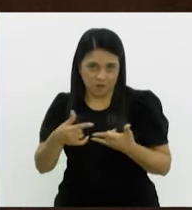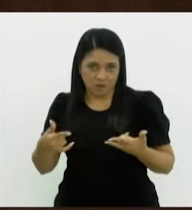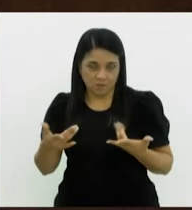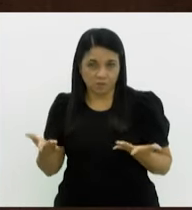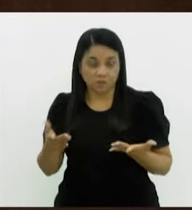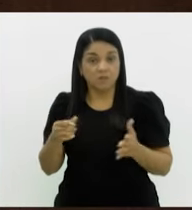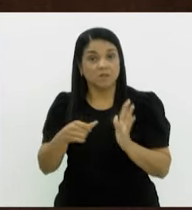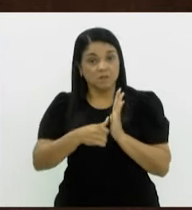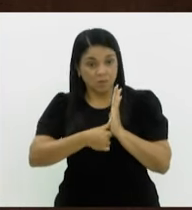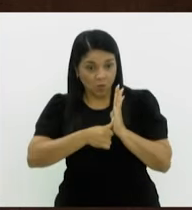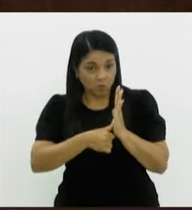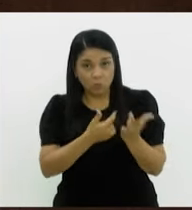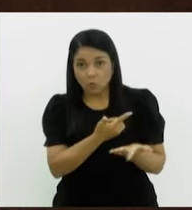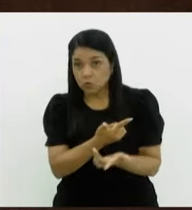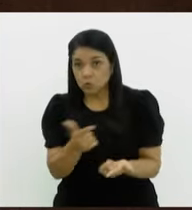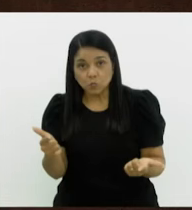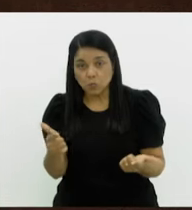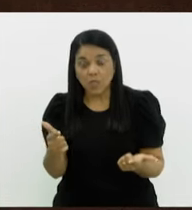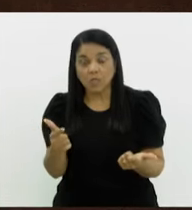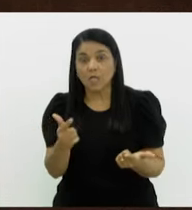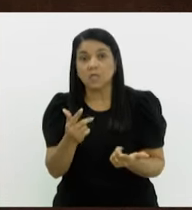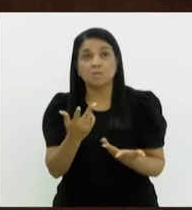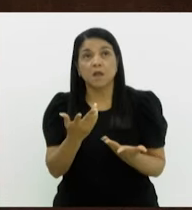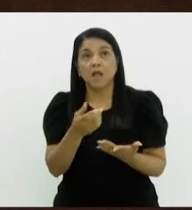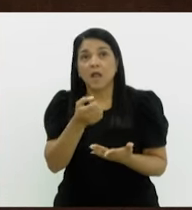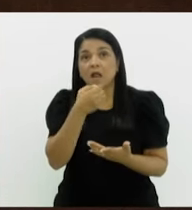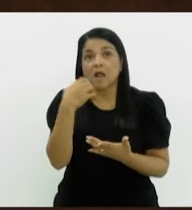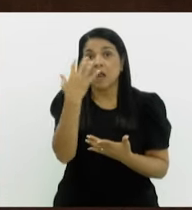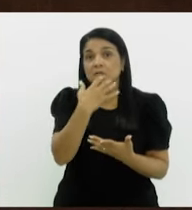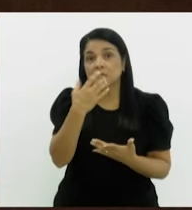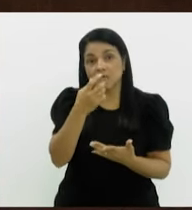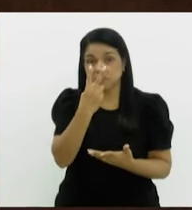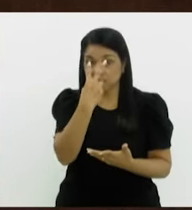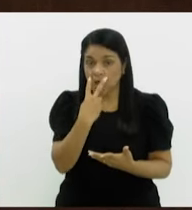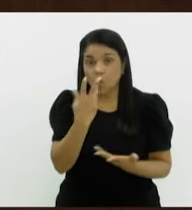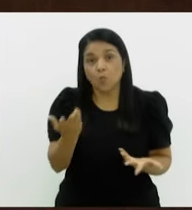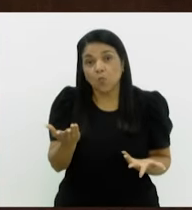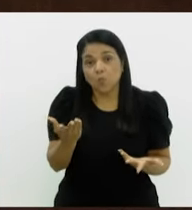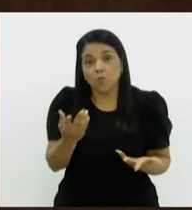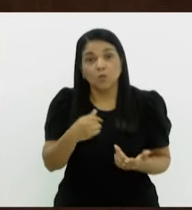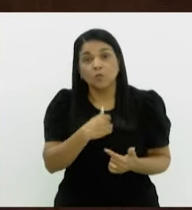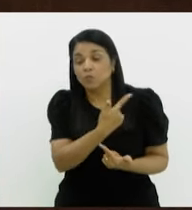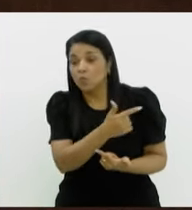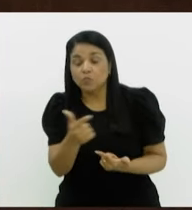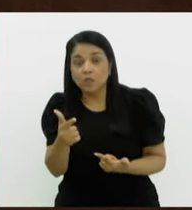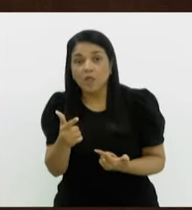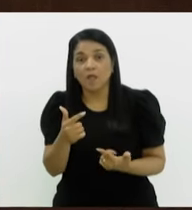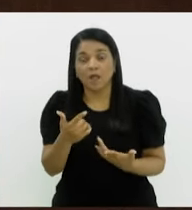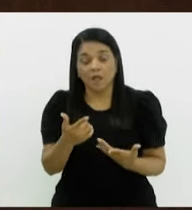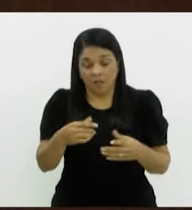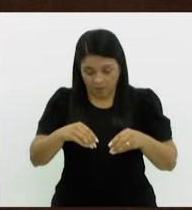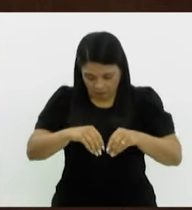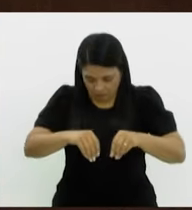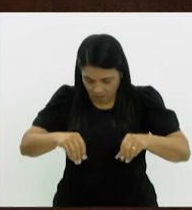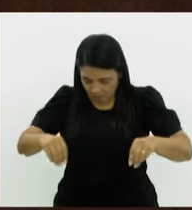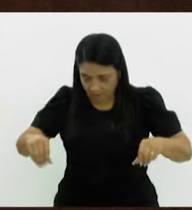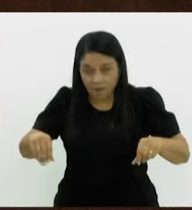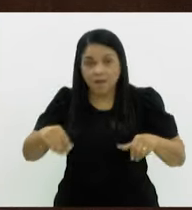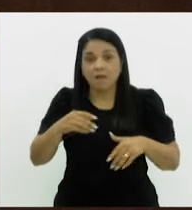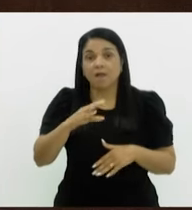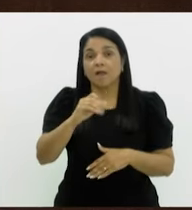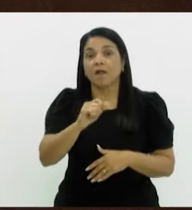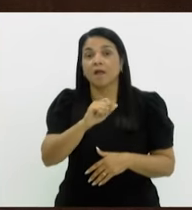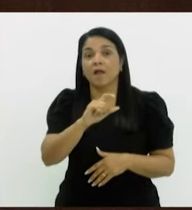dinheiro para botar cego para cantar. Tem clube hoje que não tem dinheiro para marcar cal, para marcar o cal no campo, para comprar uma